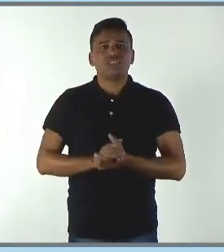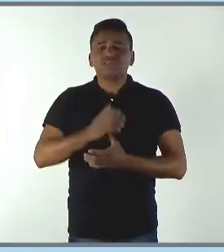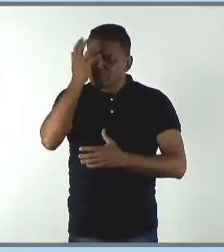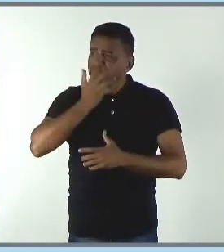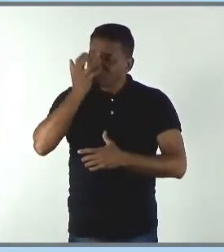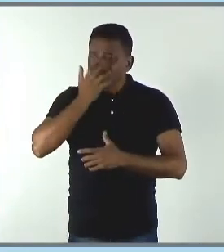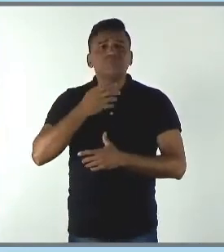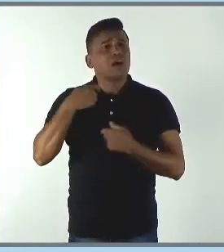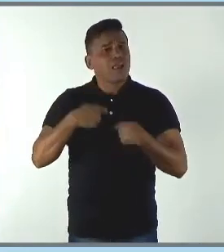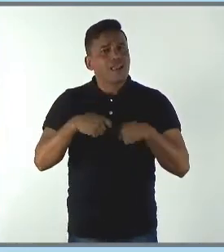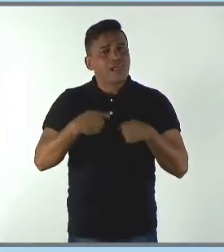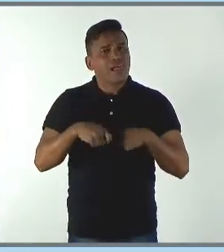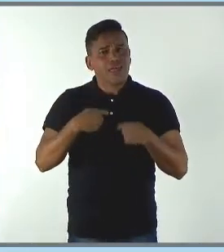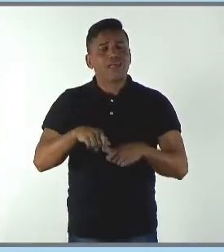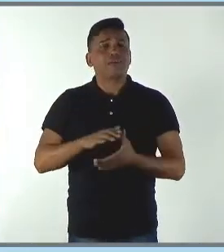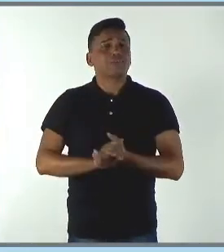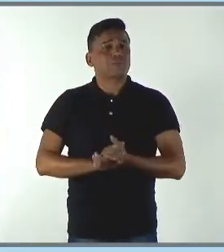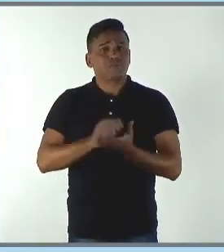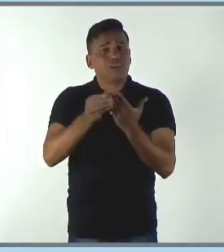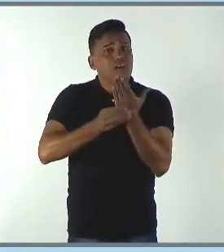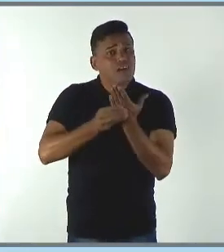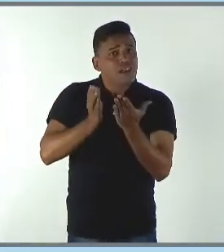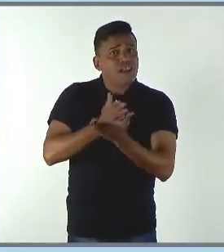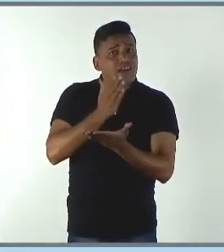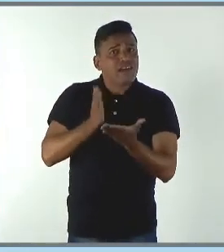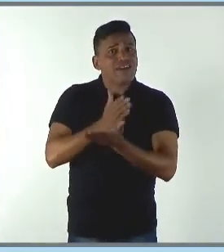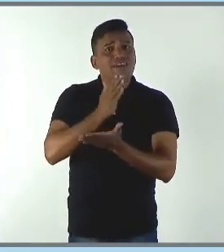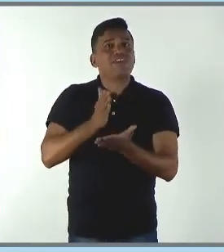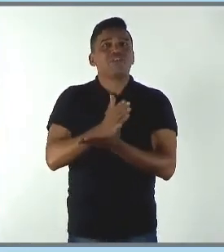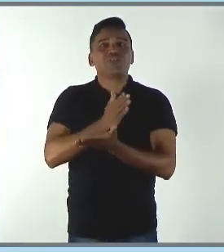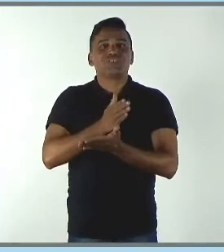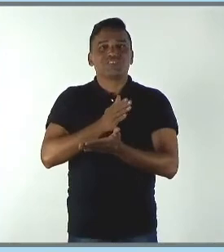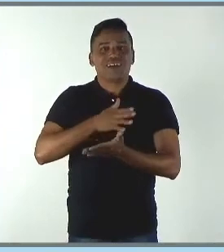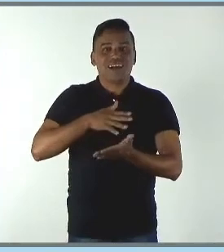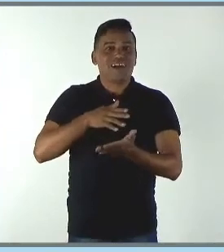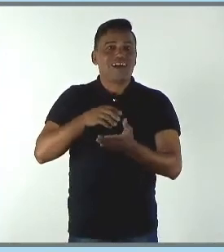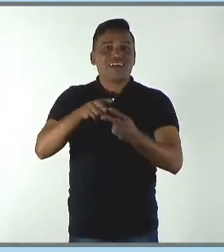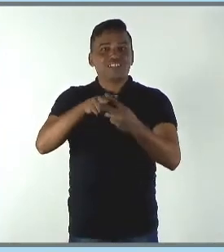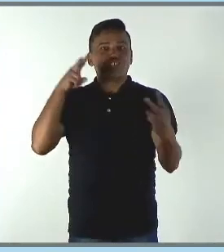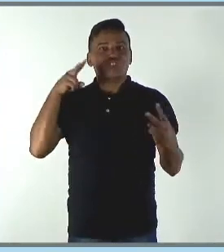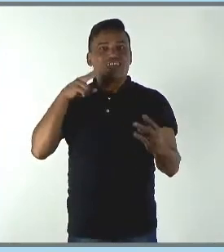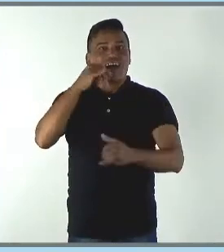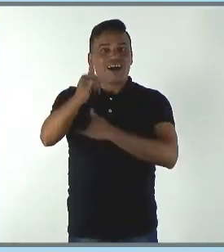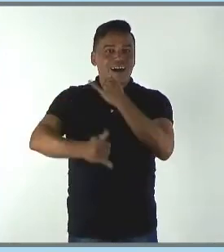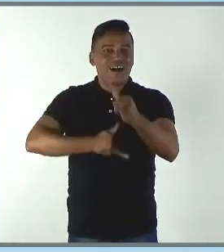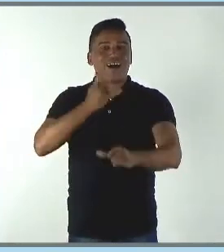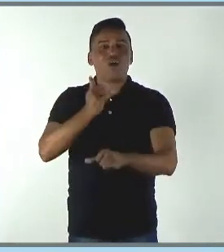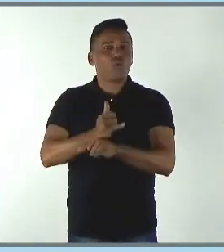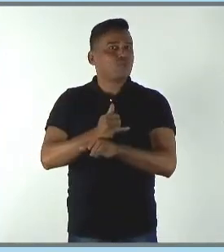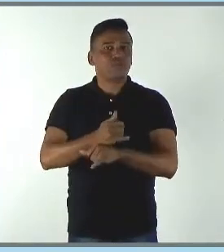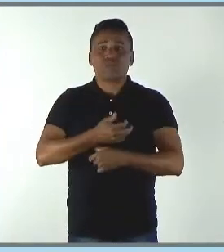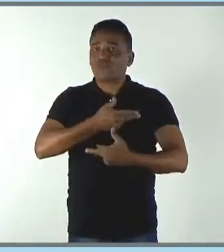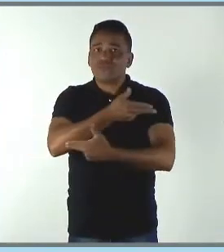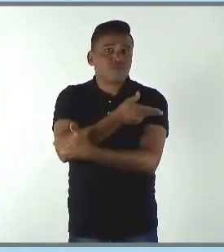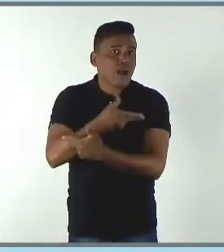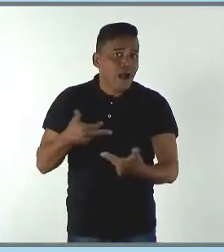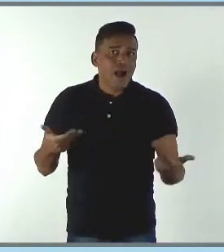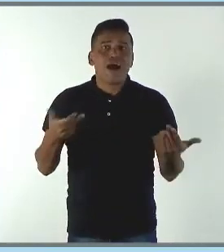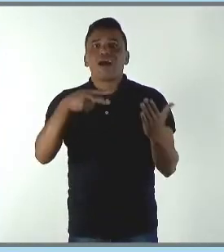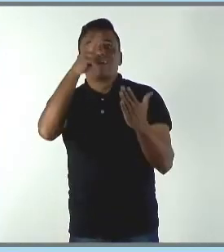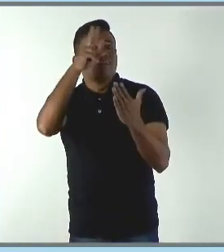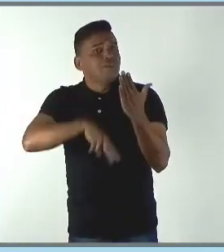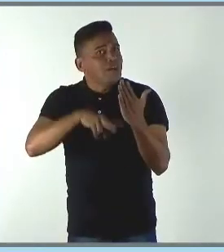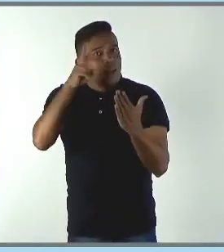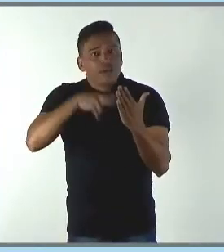necessária, que venham os livros digitais, que venham todas as formas de ler o nosso